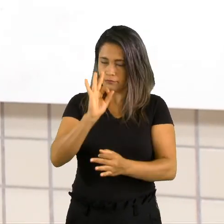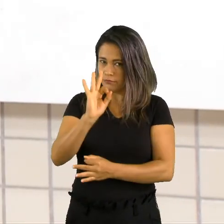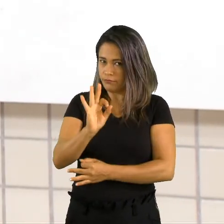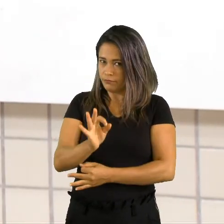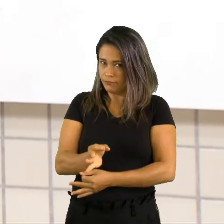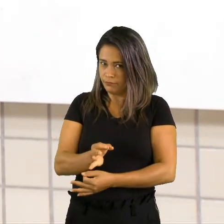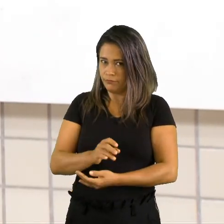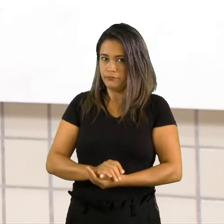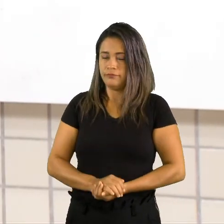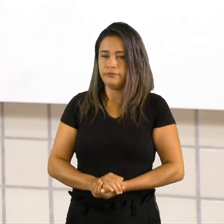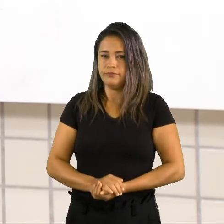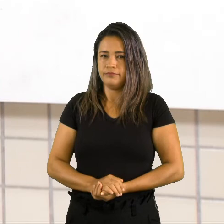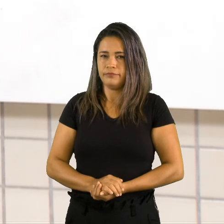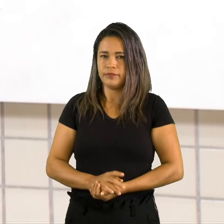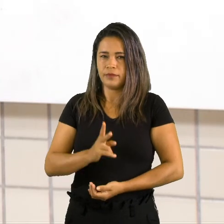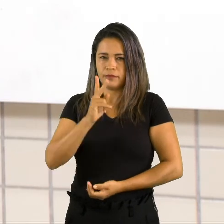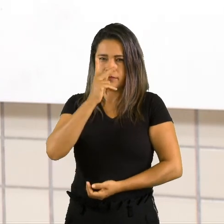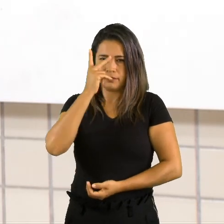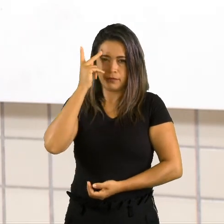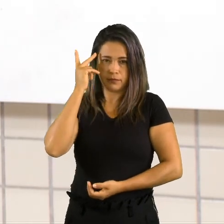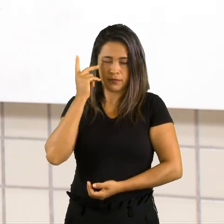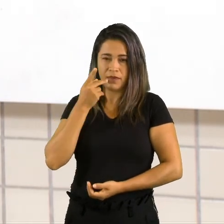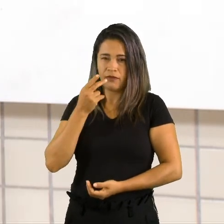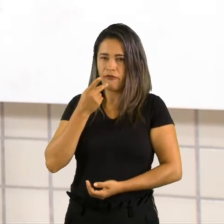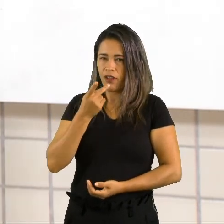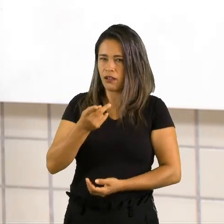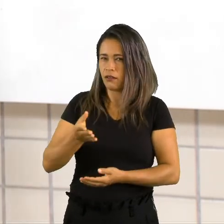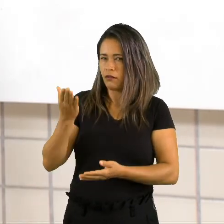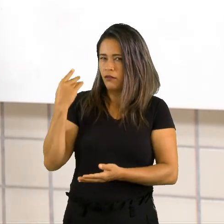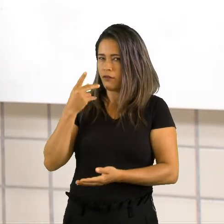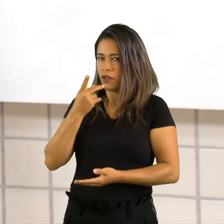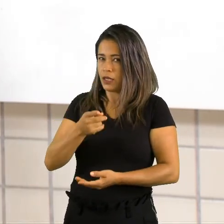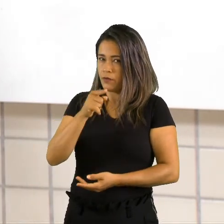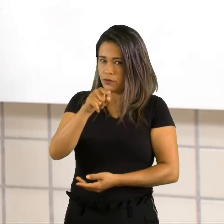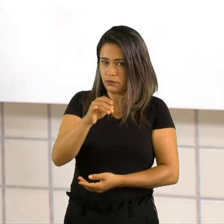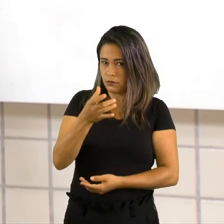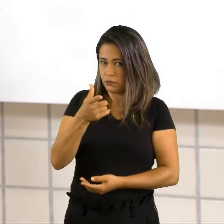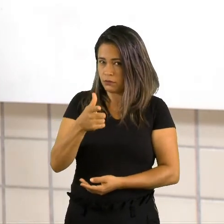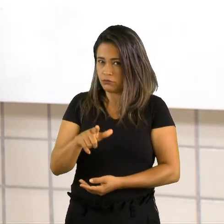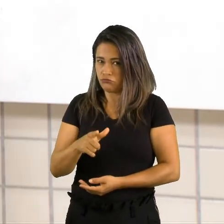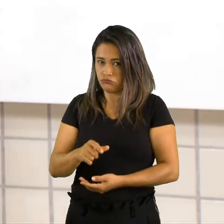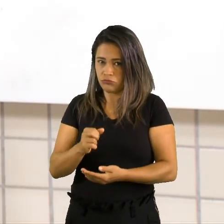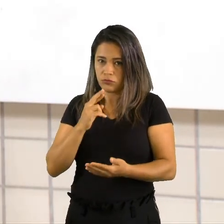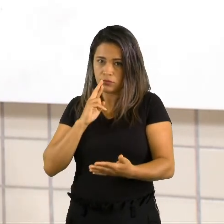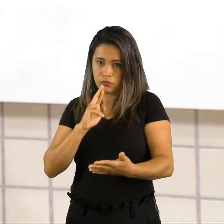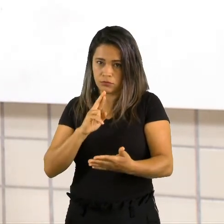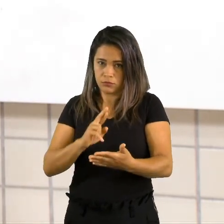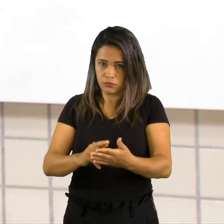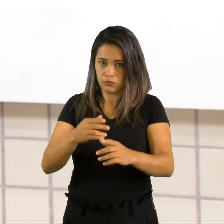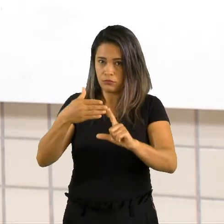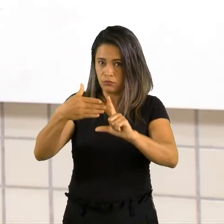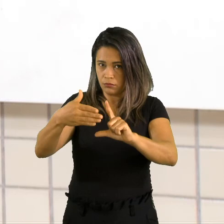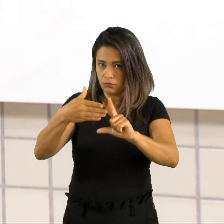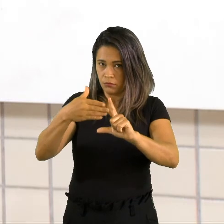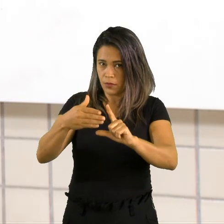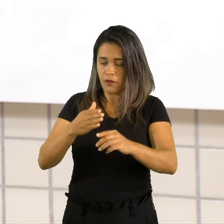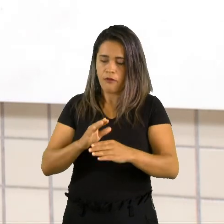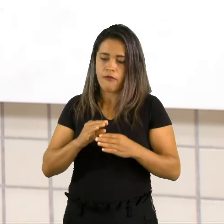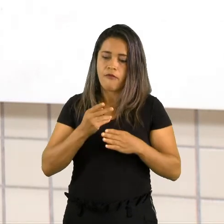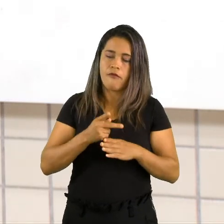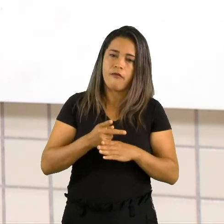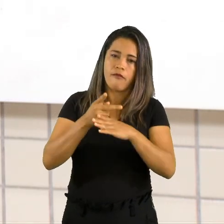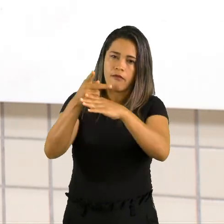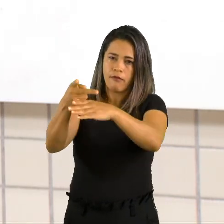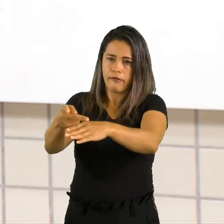pessoal? Repetindo o que eu falei no início da nossa aula, quem não tem como resolver lá na plataforma online, vai na escola,